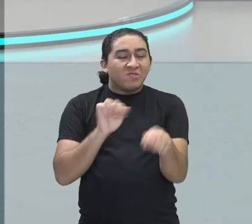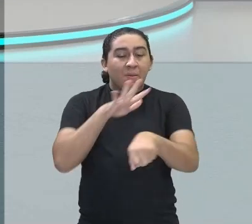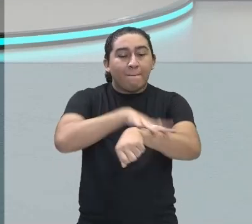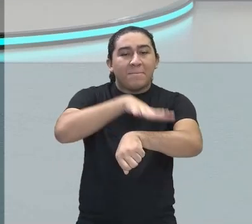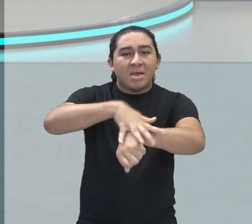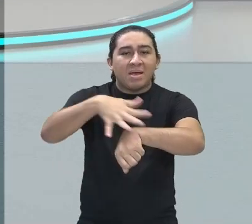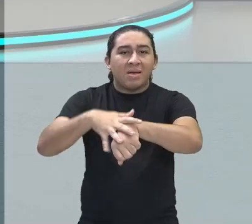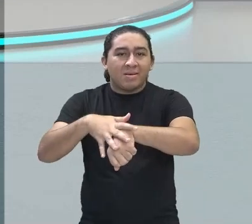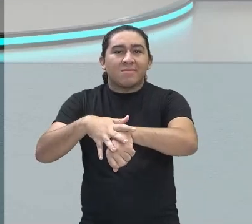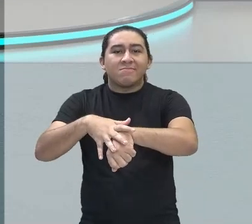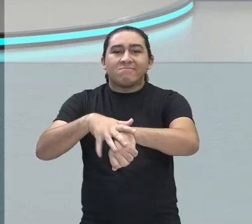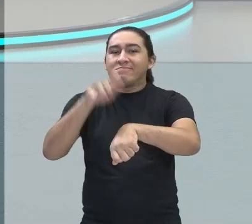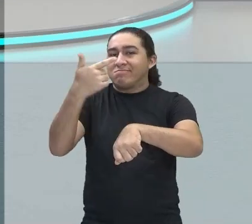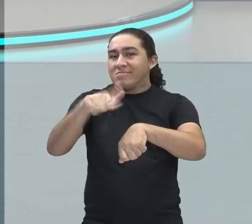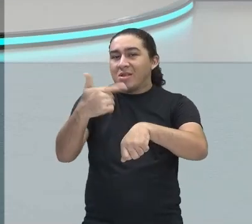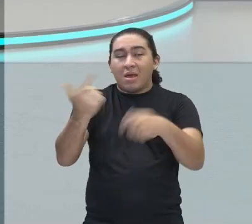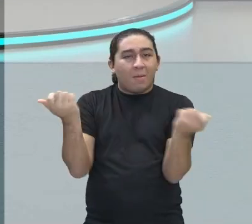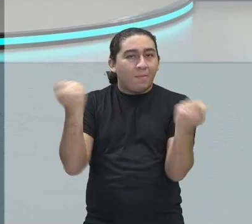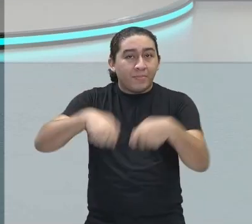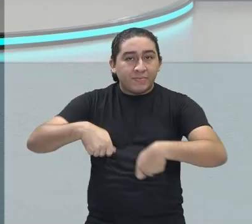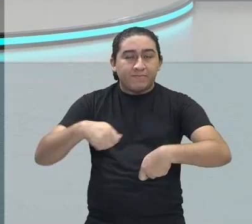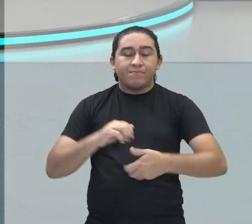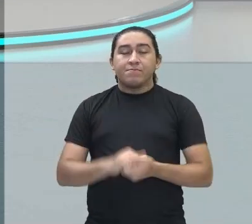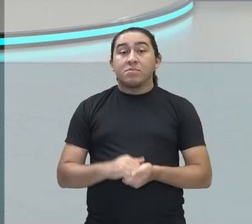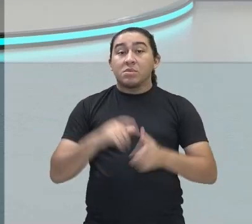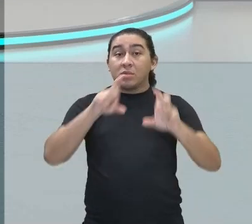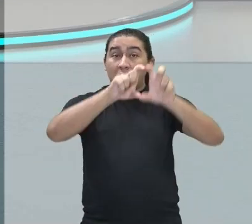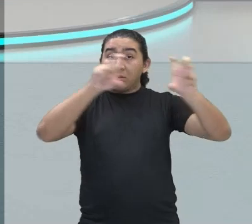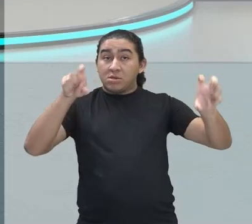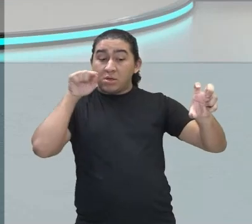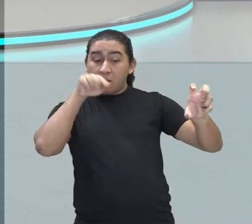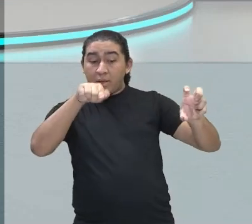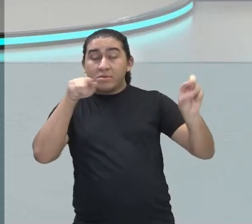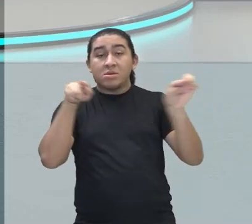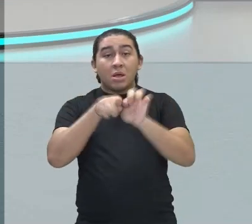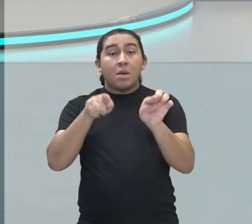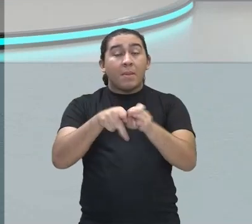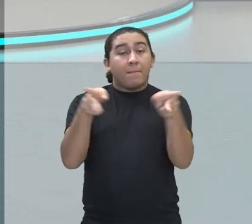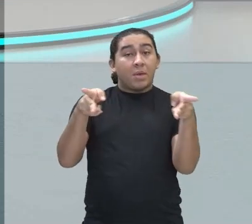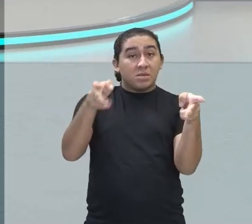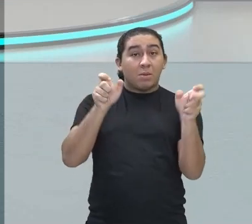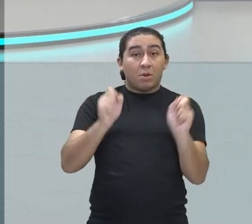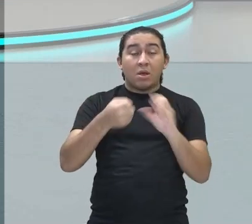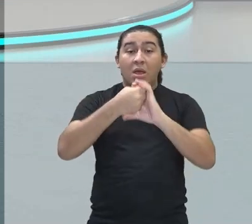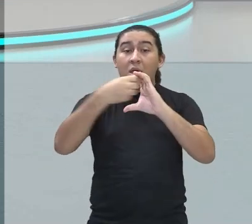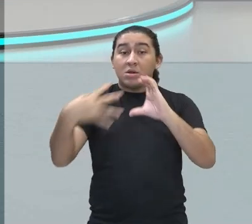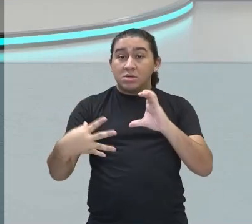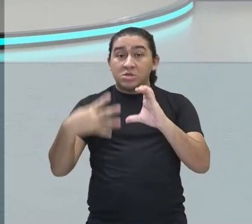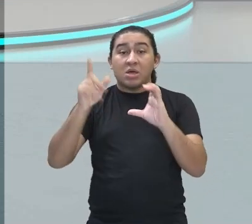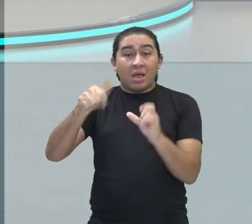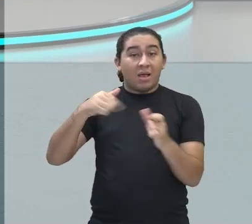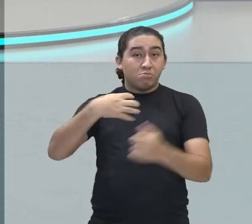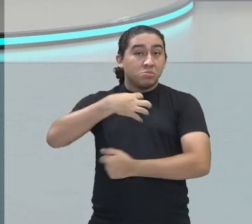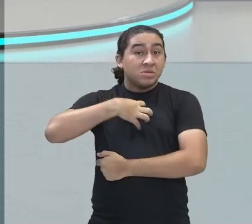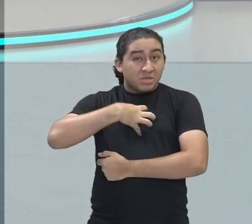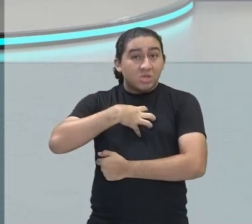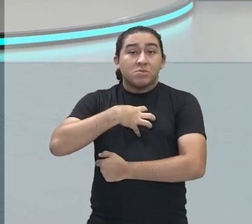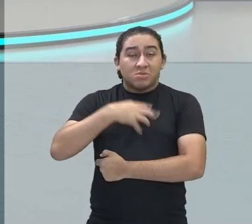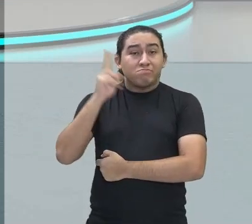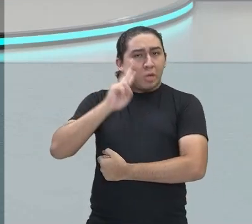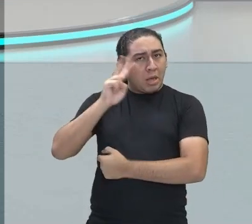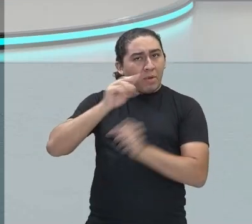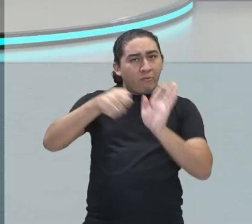menos concreto. Nessa estrofe, também é possível perceber elementos sinestésicos. Lembra que eu falei no